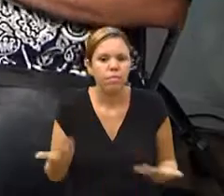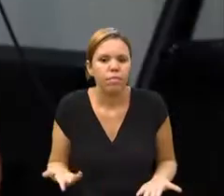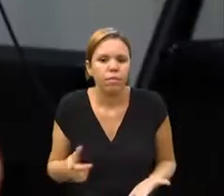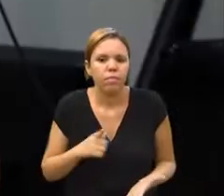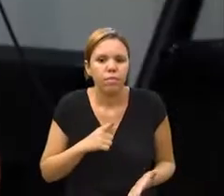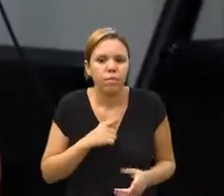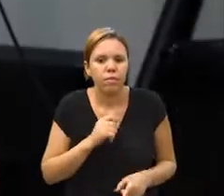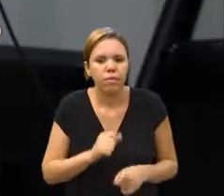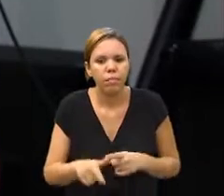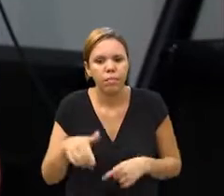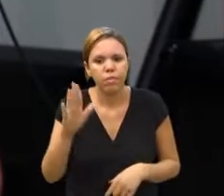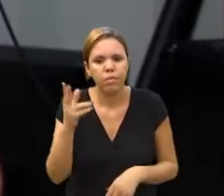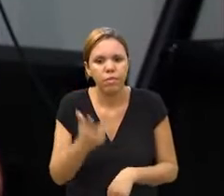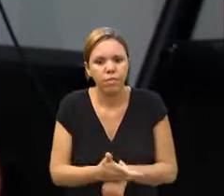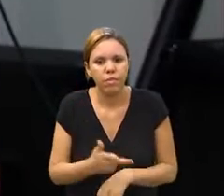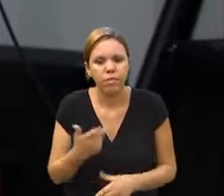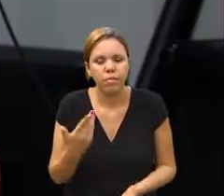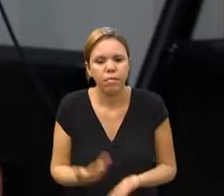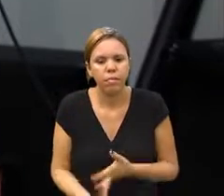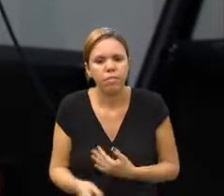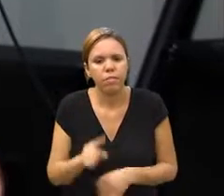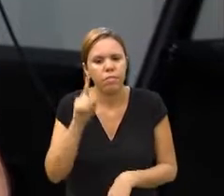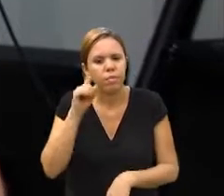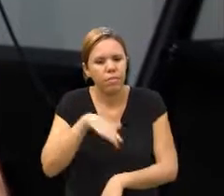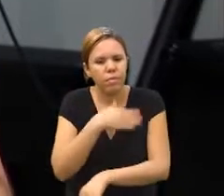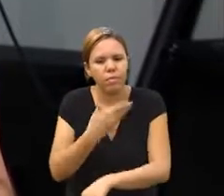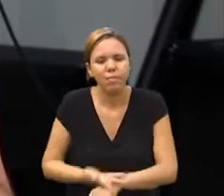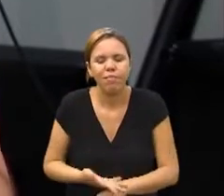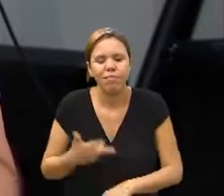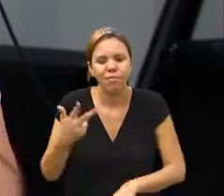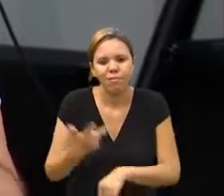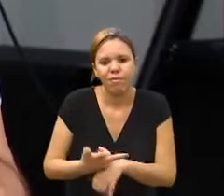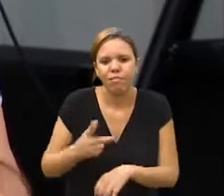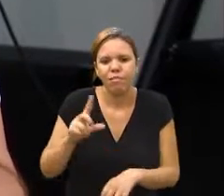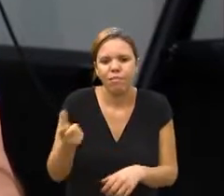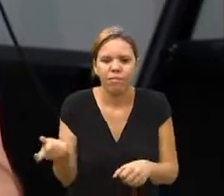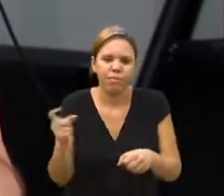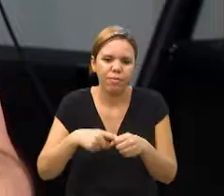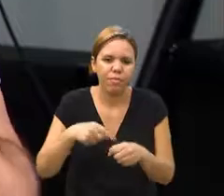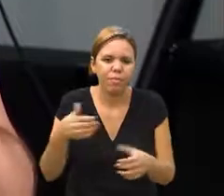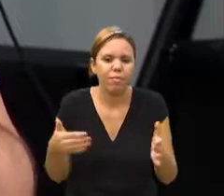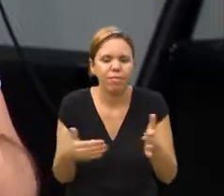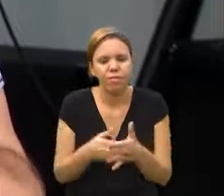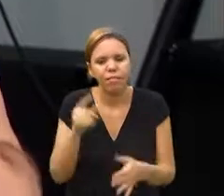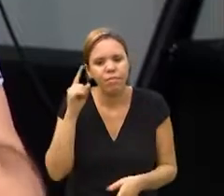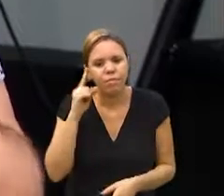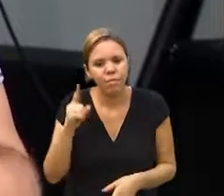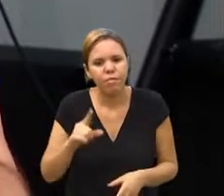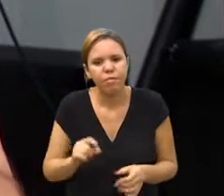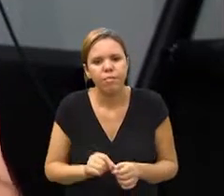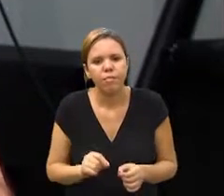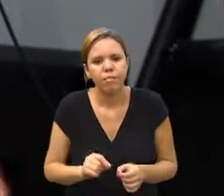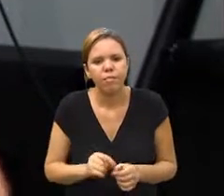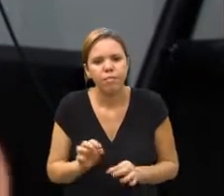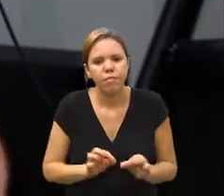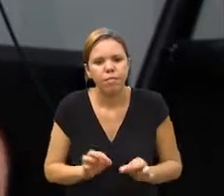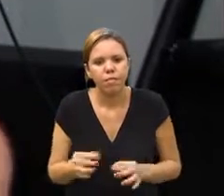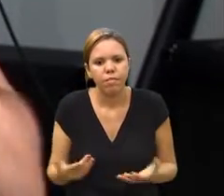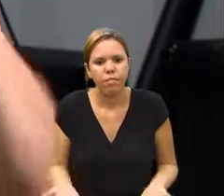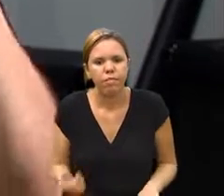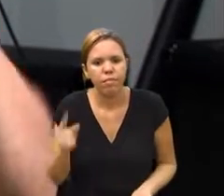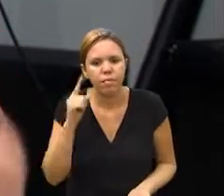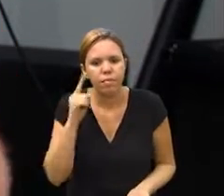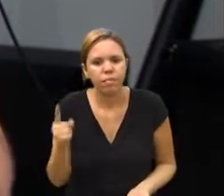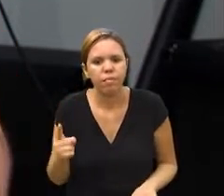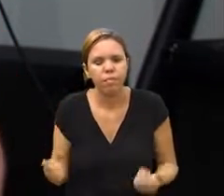tiveram que locar mais câmera, a gente perdeu o primeiro dia inteiro da gravação e voltamos no último dia para ter que fazer, que era um dia